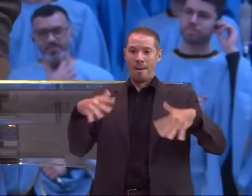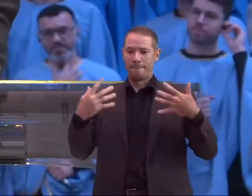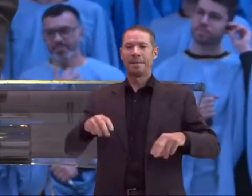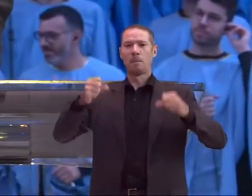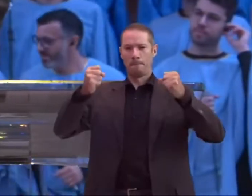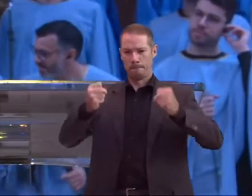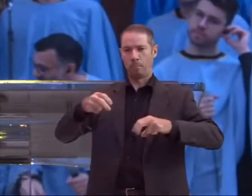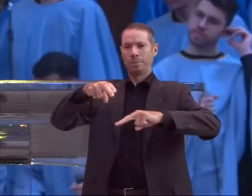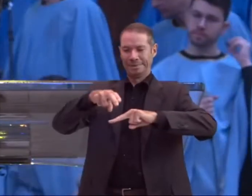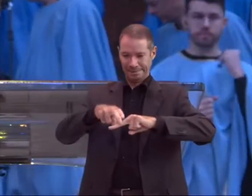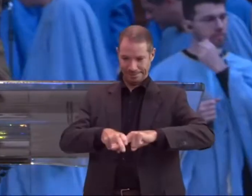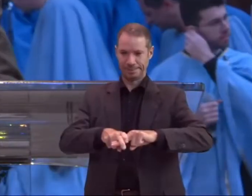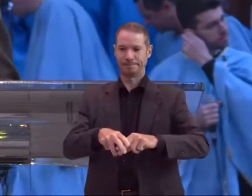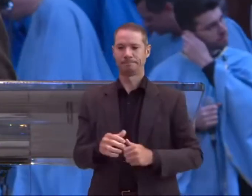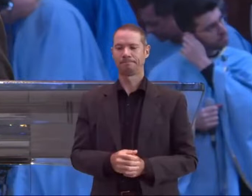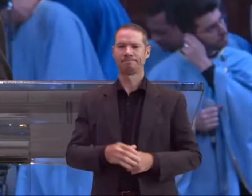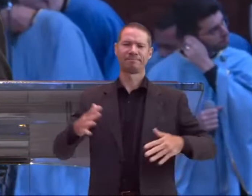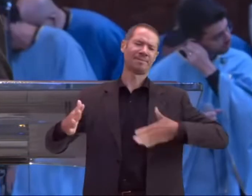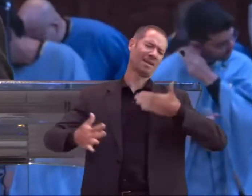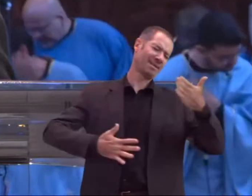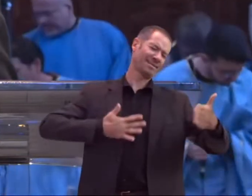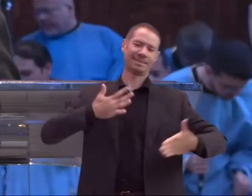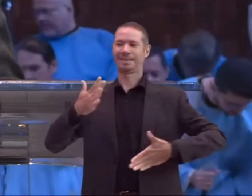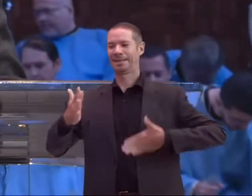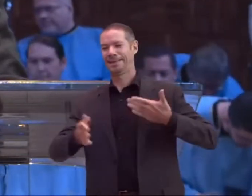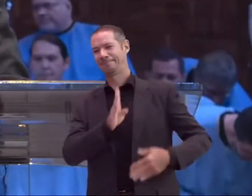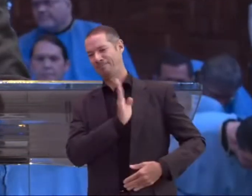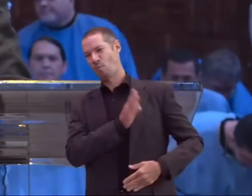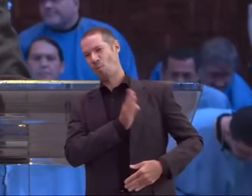pode sentar-se, querido, que alegria no nosso coração.